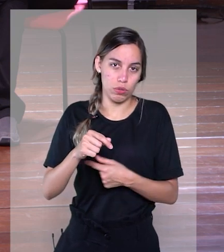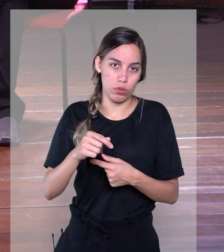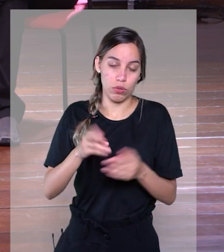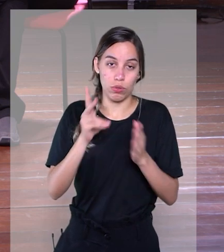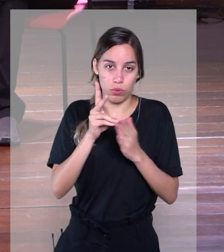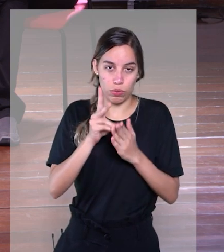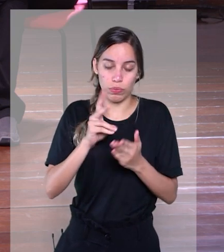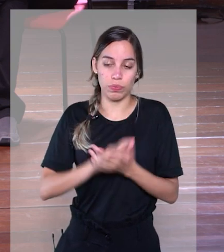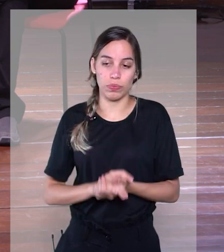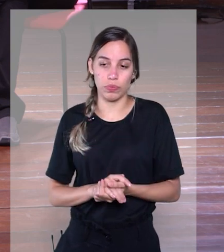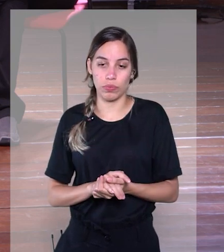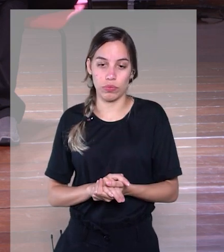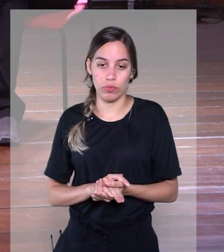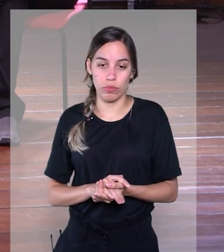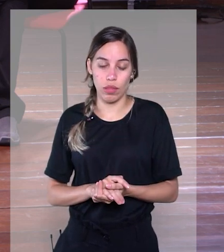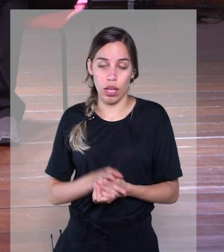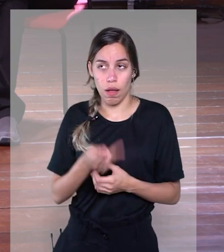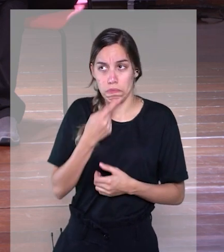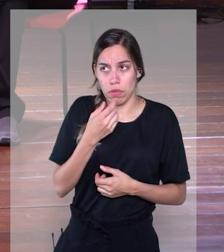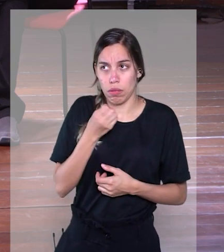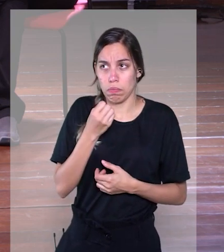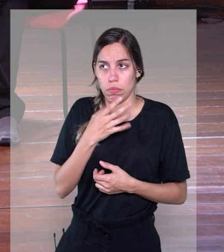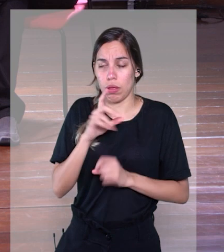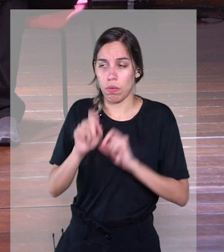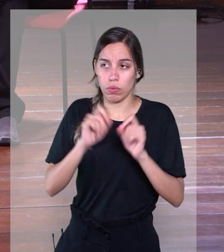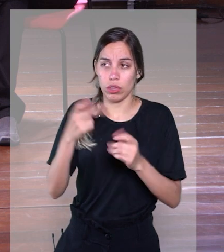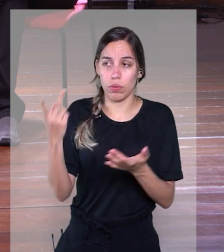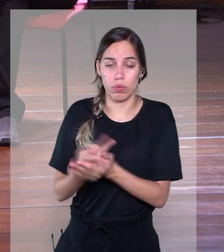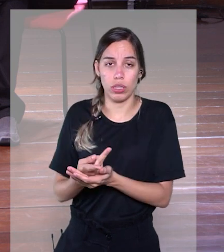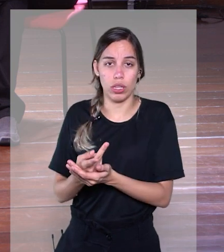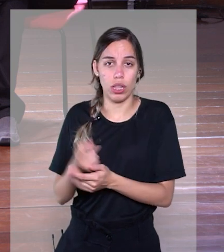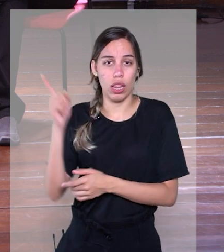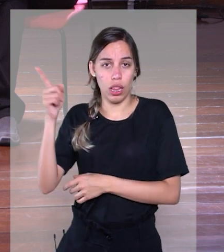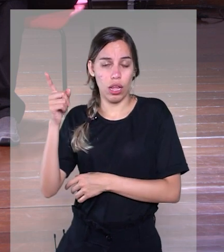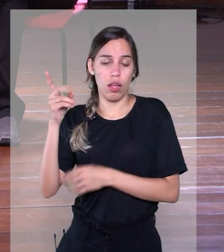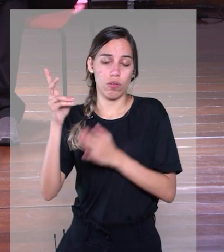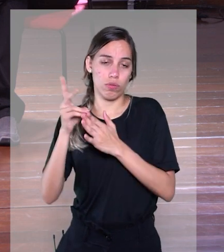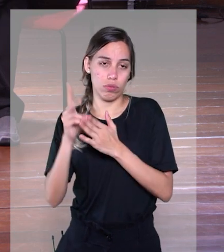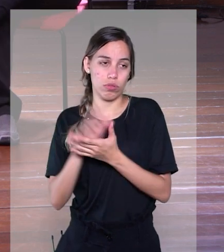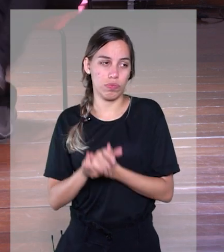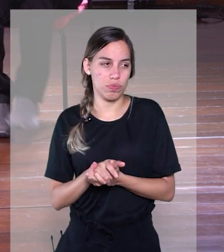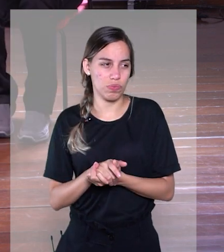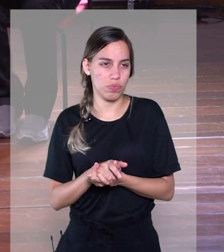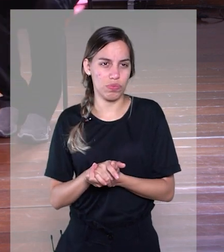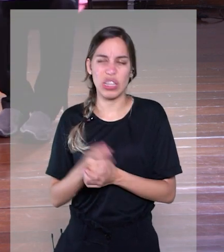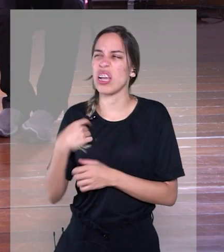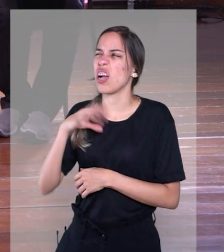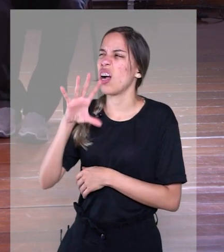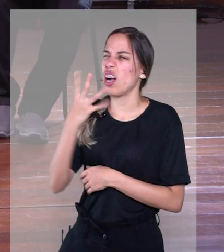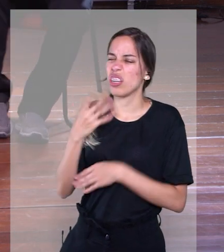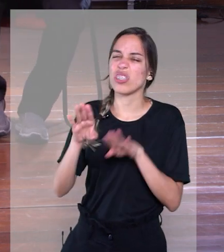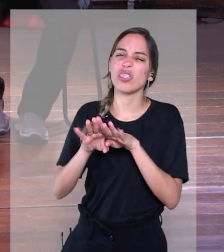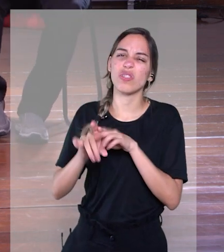fala exatamente o que está acontecendo, né? Uhum. Com os índios. Sabe o que eu acho também que me atiçou